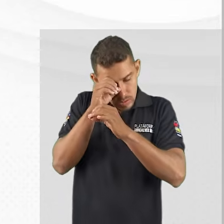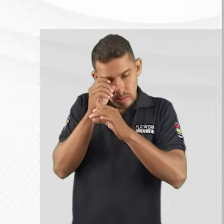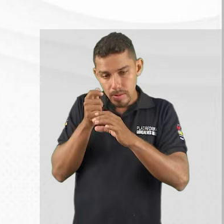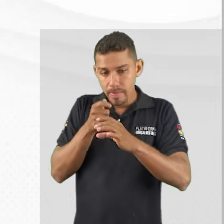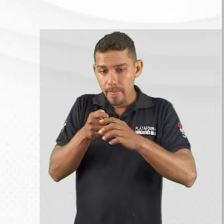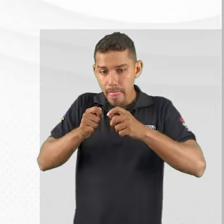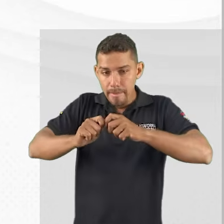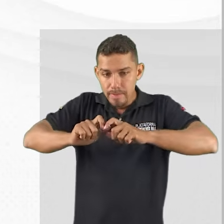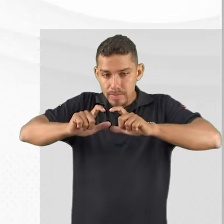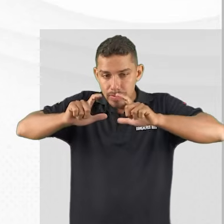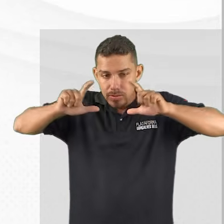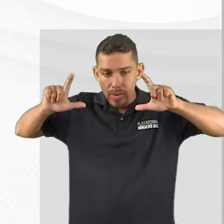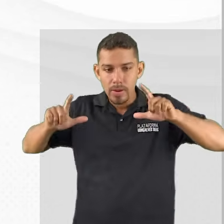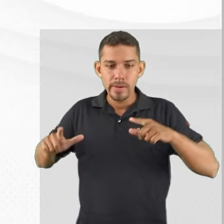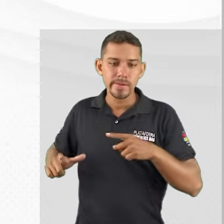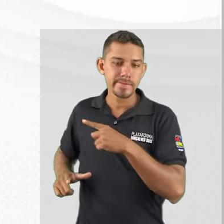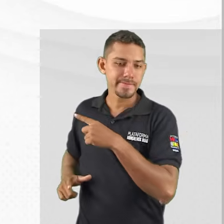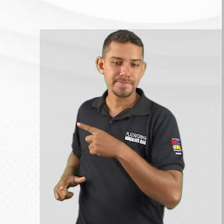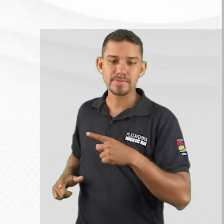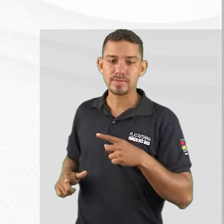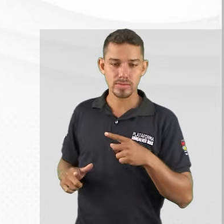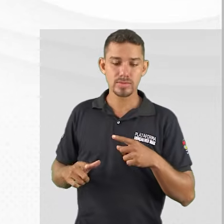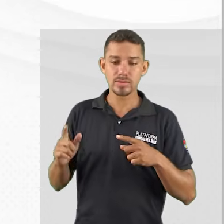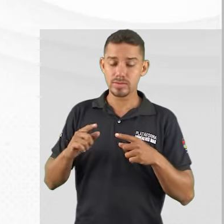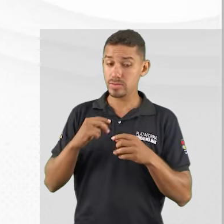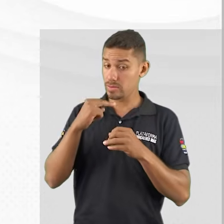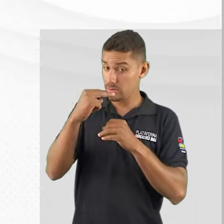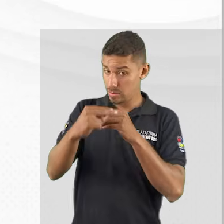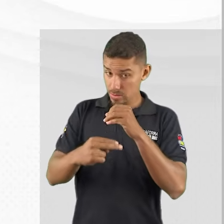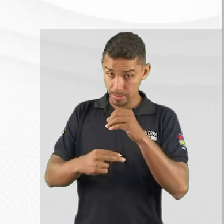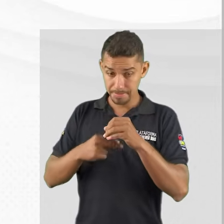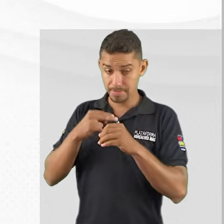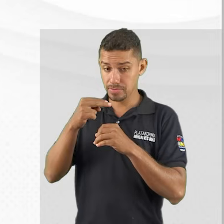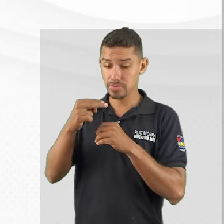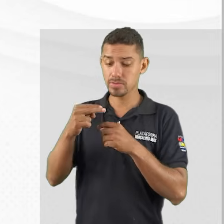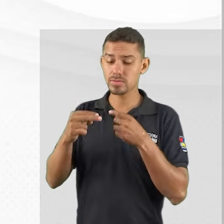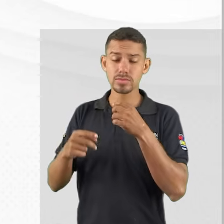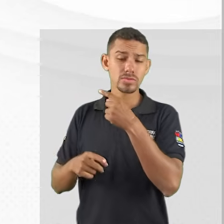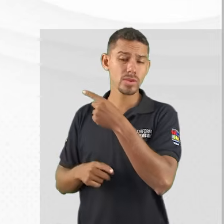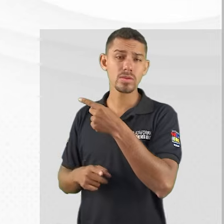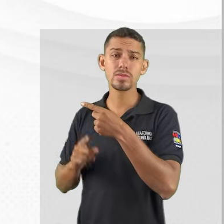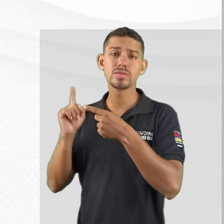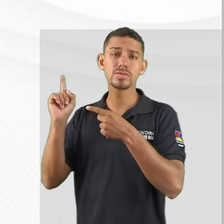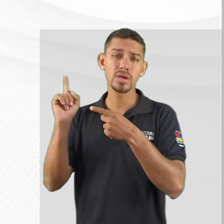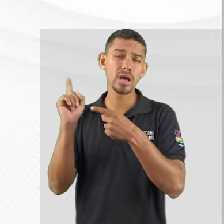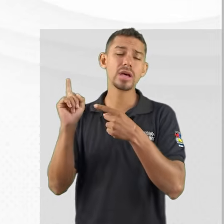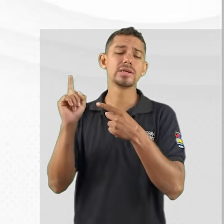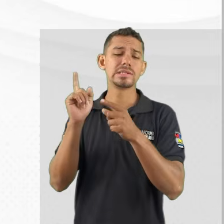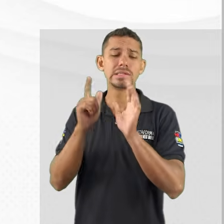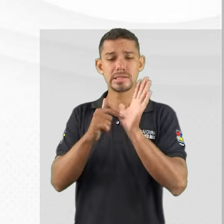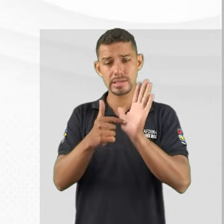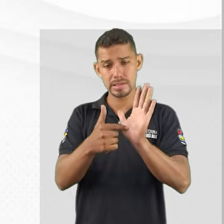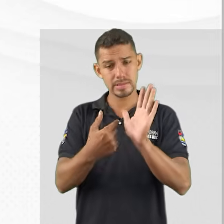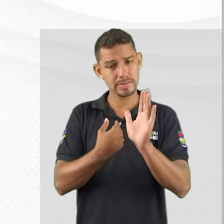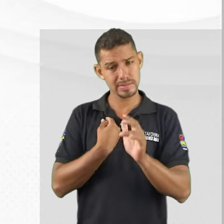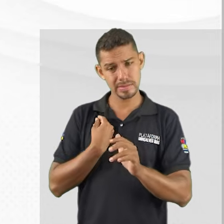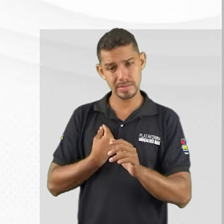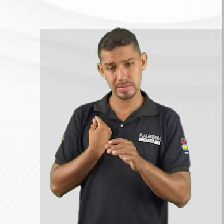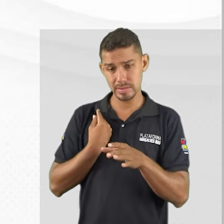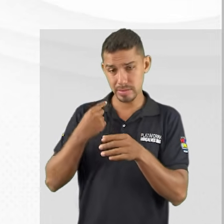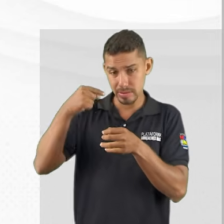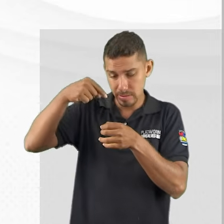então, esse núcleo, pessoal. Esse núcleo, de forma mais específica, pessoal, a gente pode ver, então, a presença de